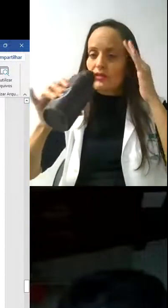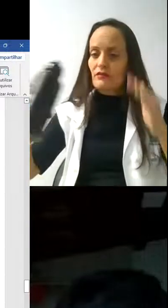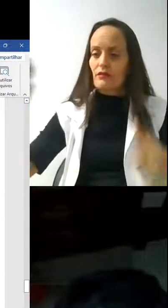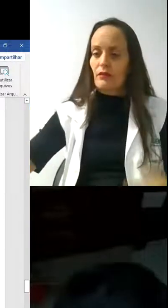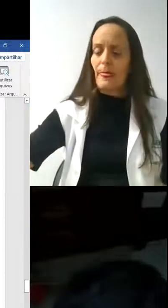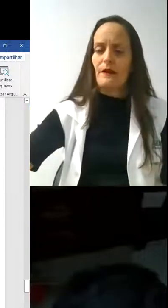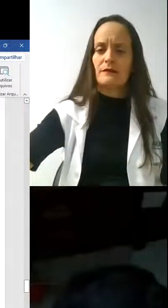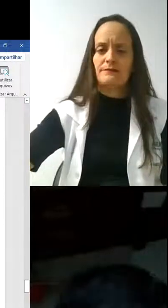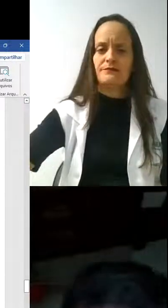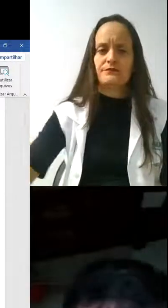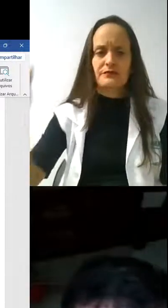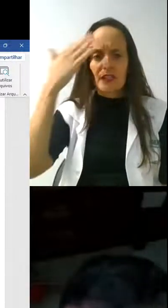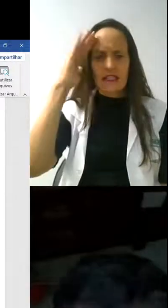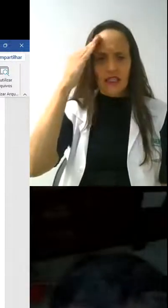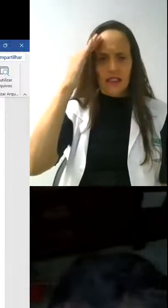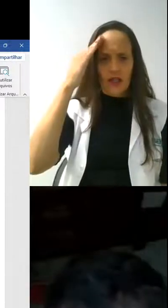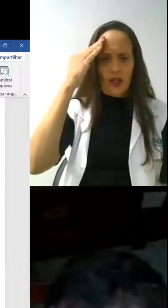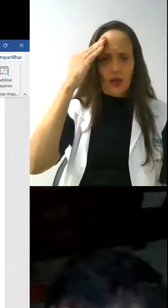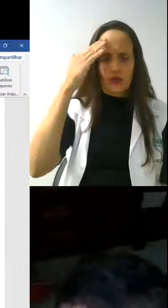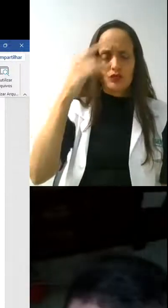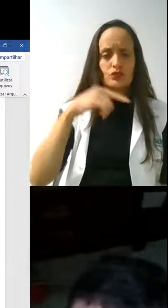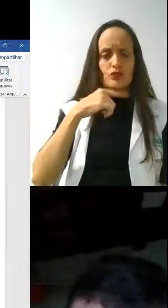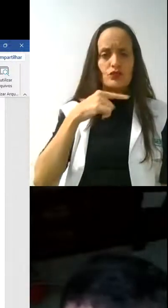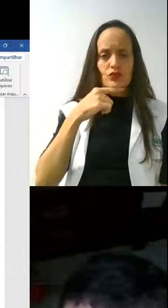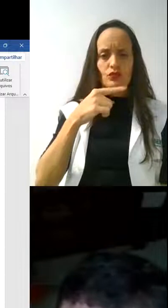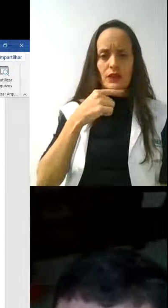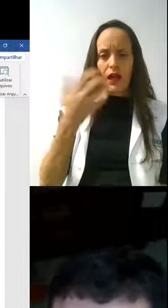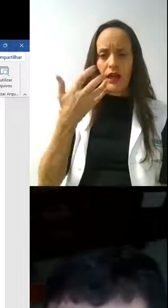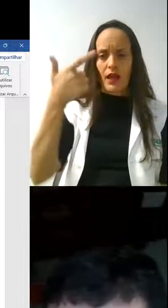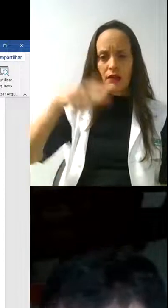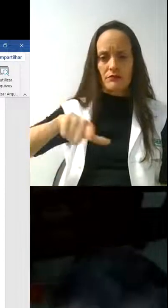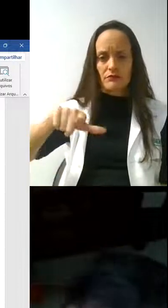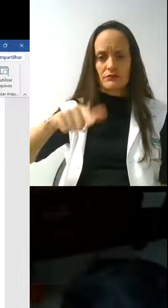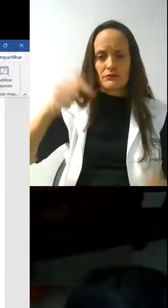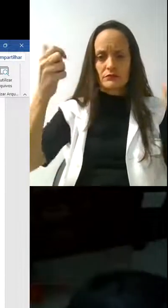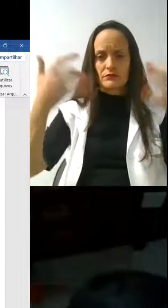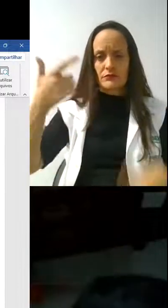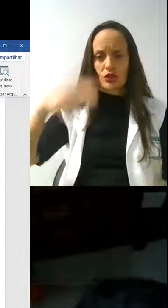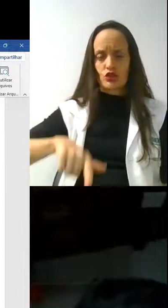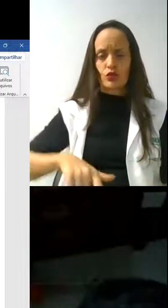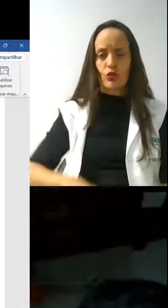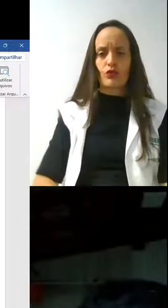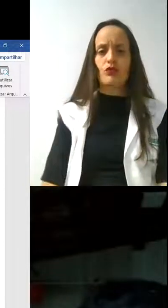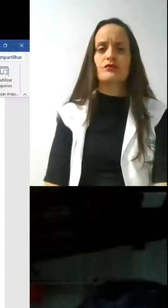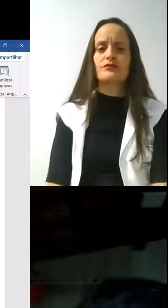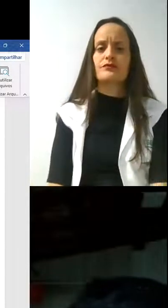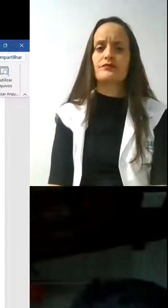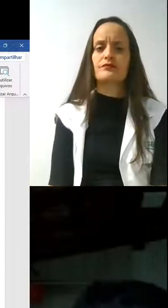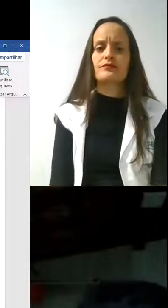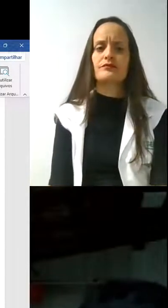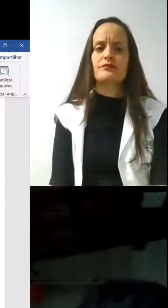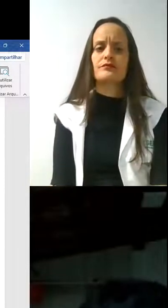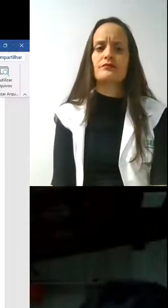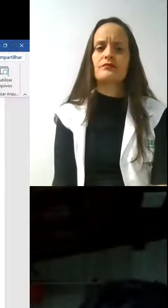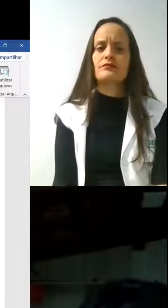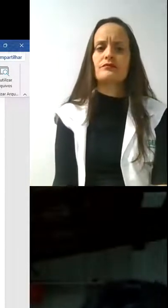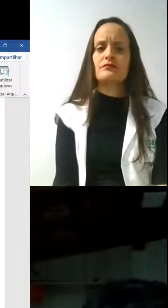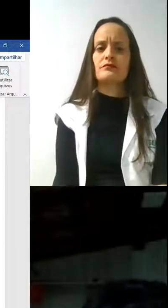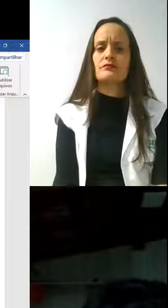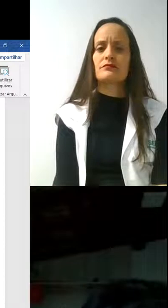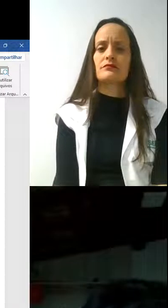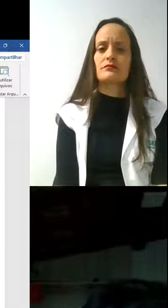repito, dou uma parada? Como é que tá? Se ninguém falar nada, eu vou